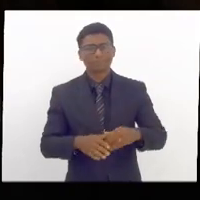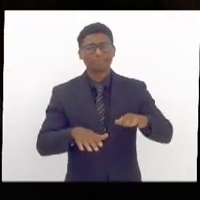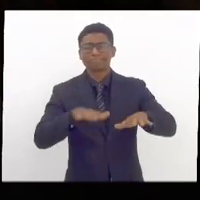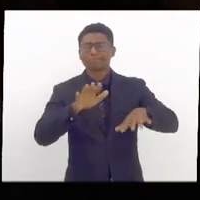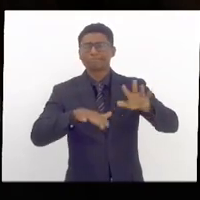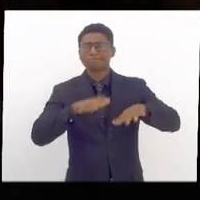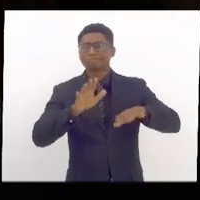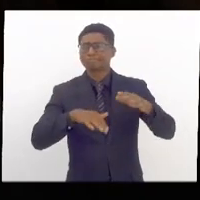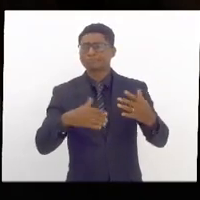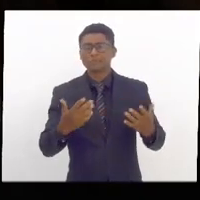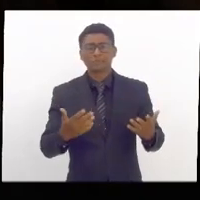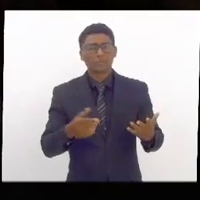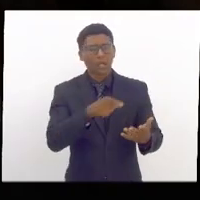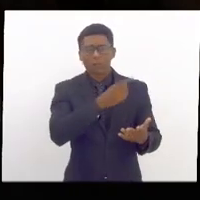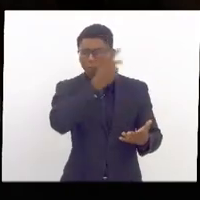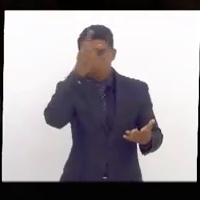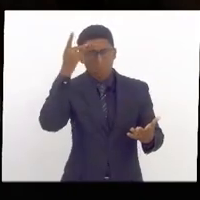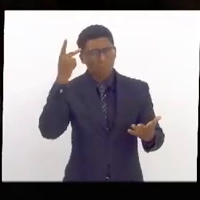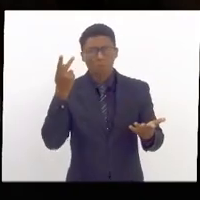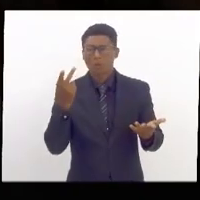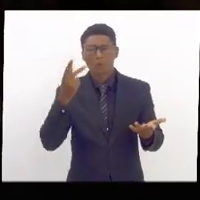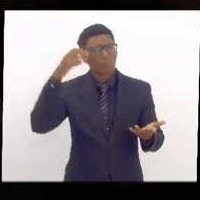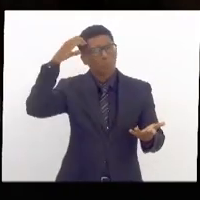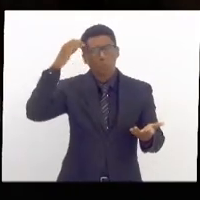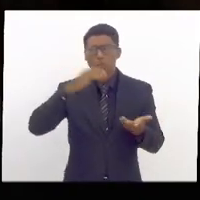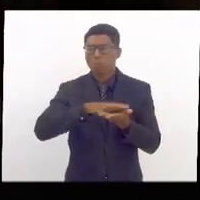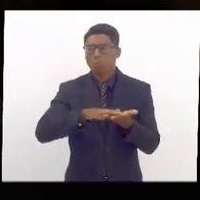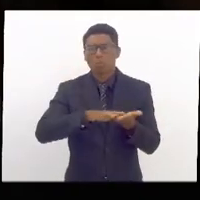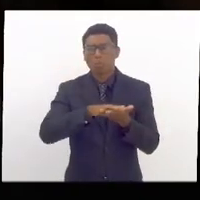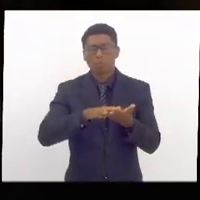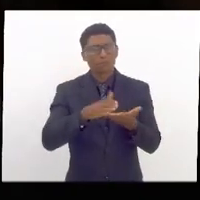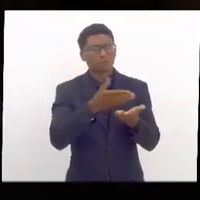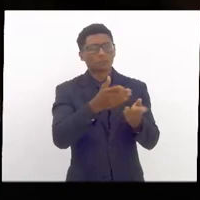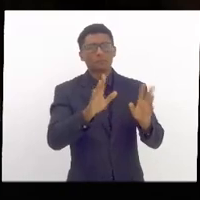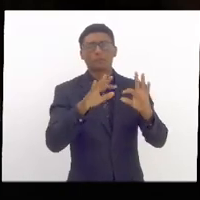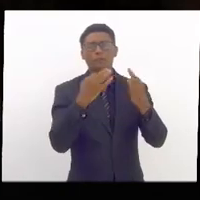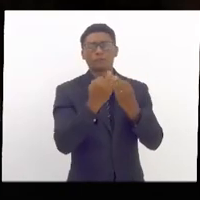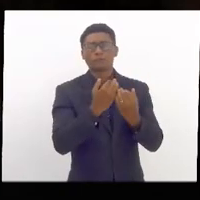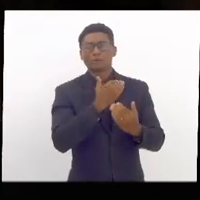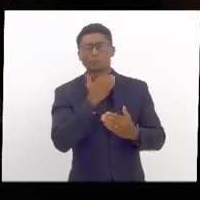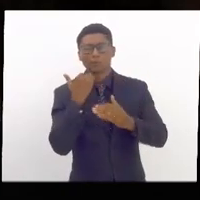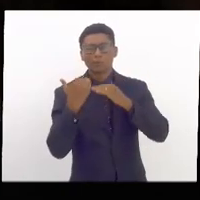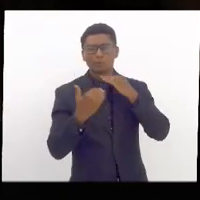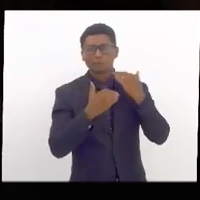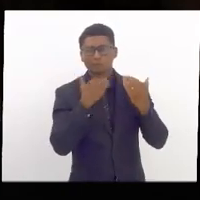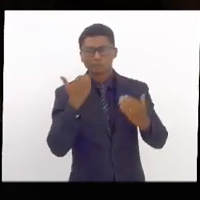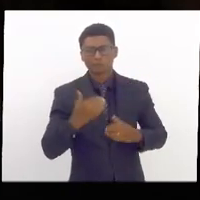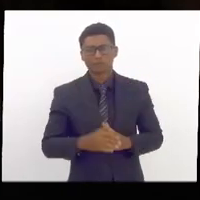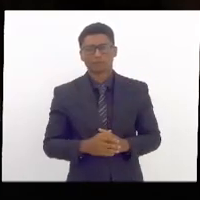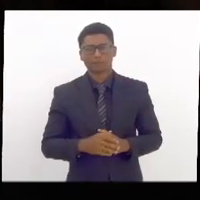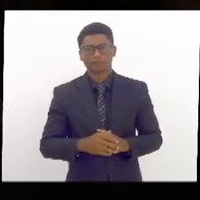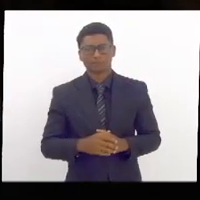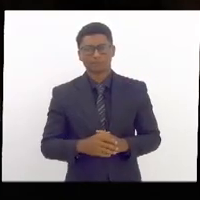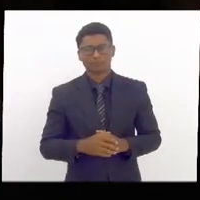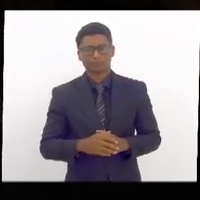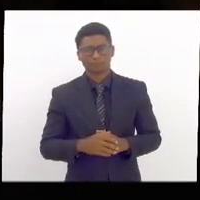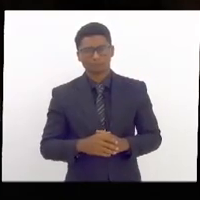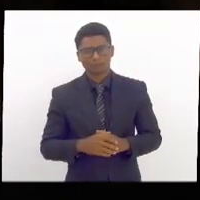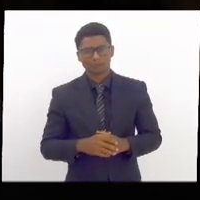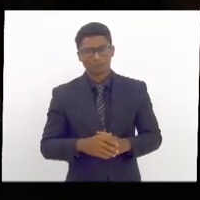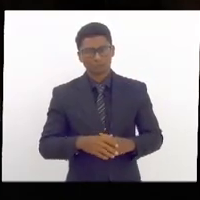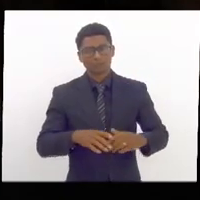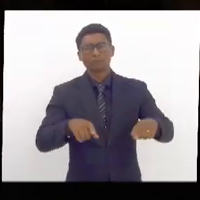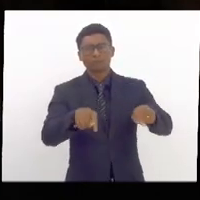ver com toda a situação, perdendo seus entes queridos. Temos ali a morte, evidentemente,